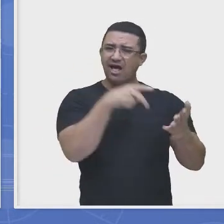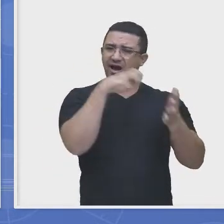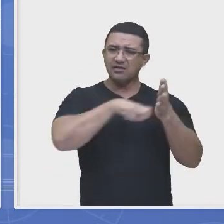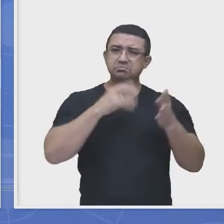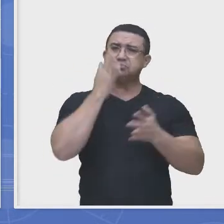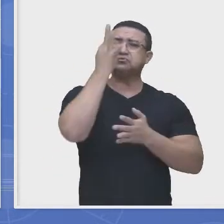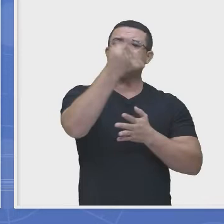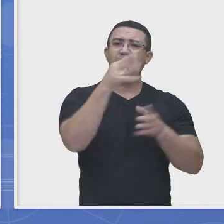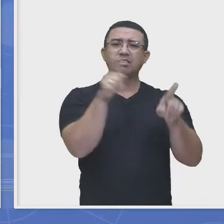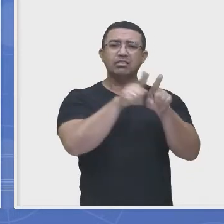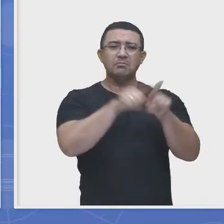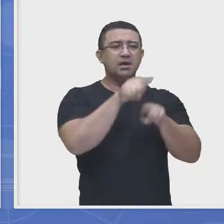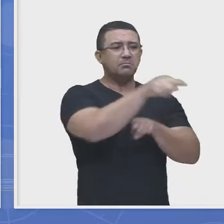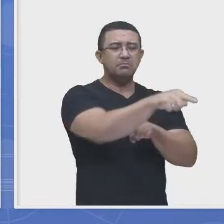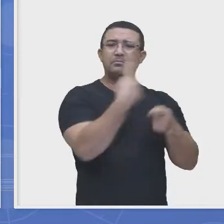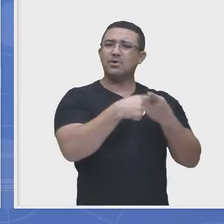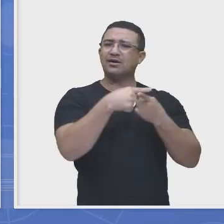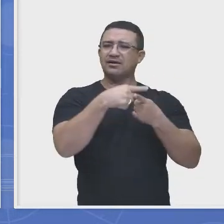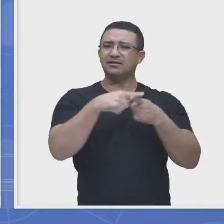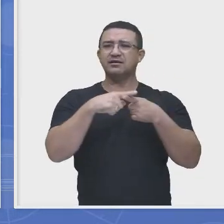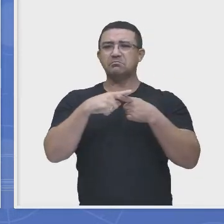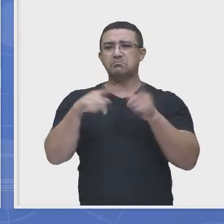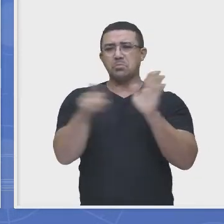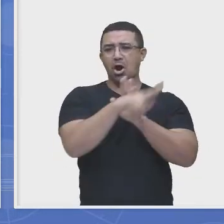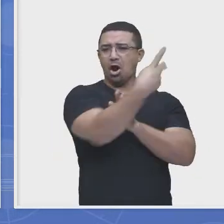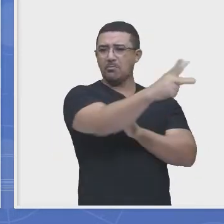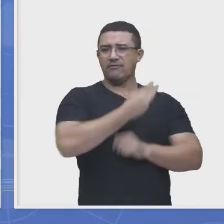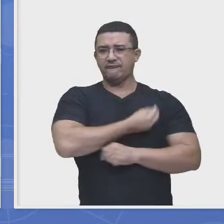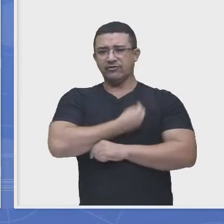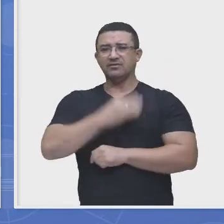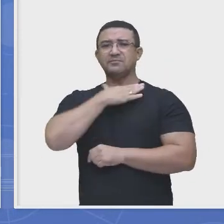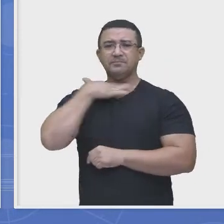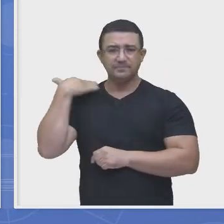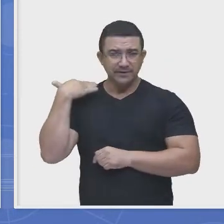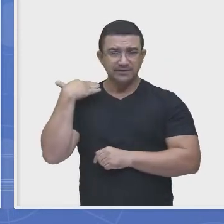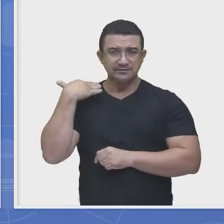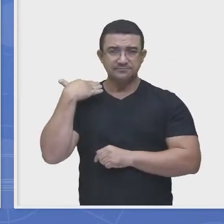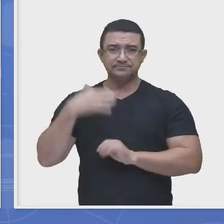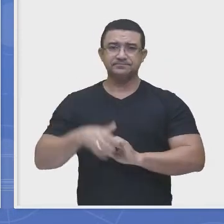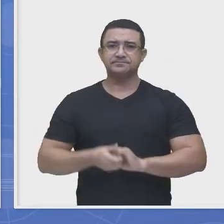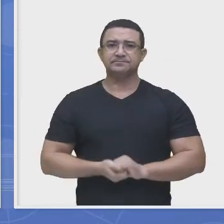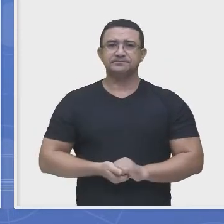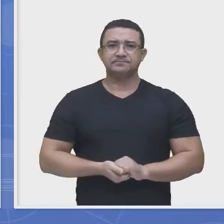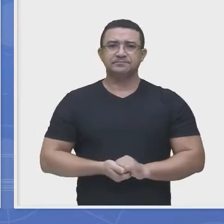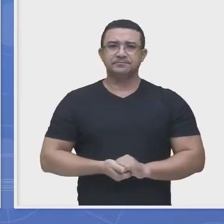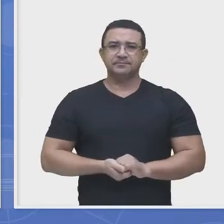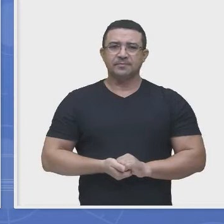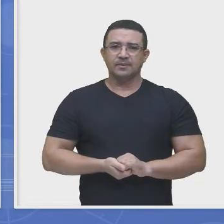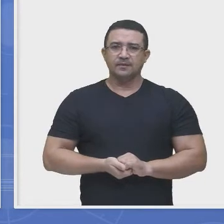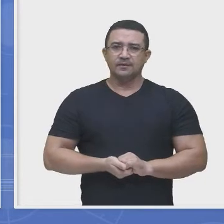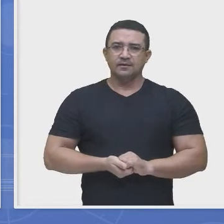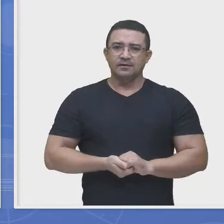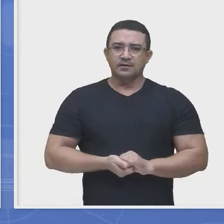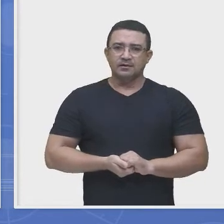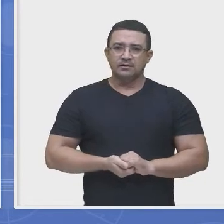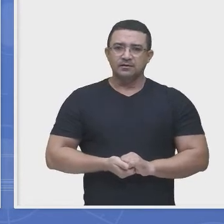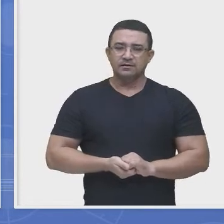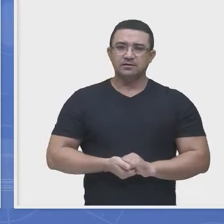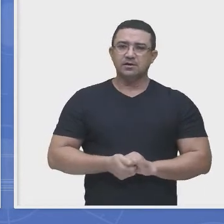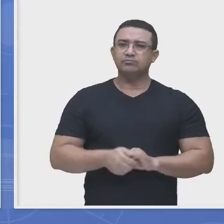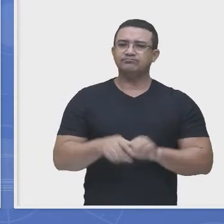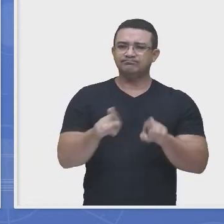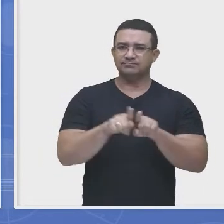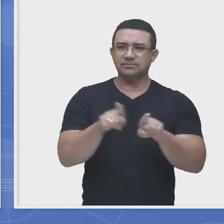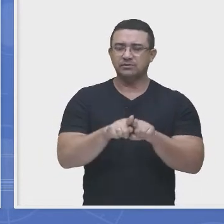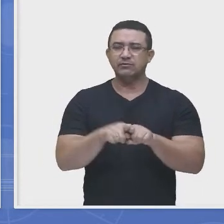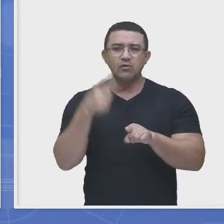sentença em que ela tem que pagar com a própria vida. Olha só, ao homicídio ilícito, responde-se com o homicídio legal. Olha